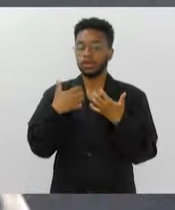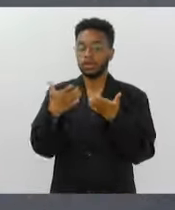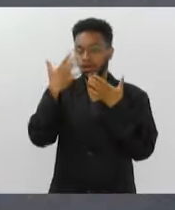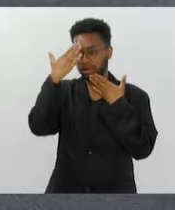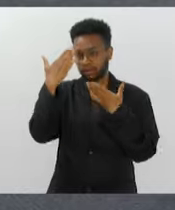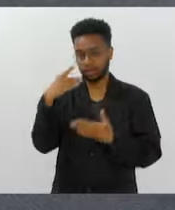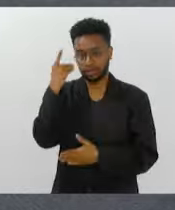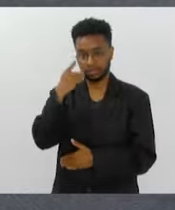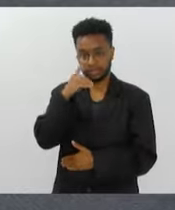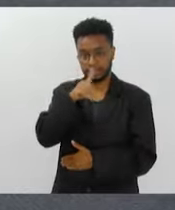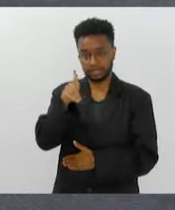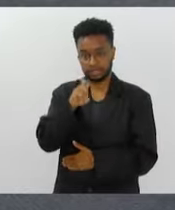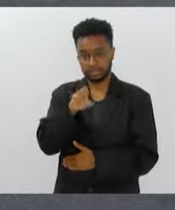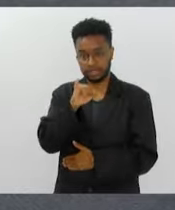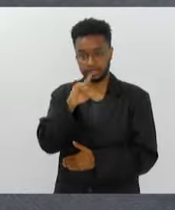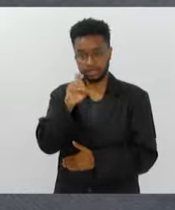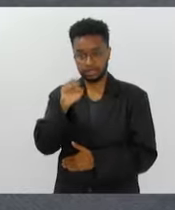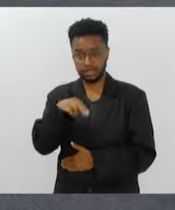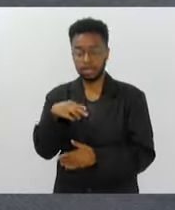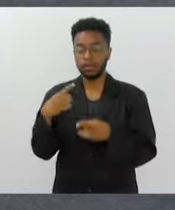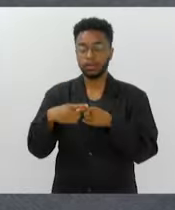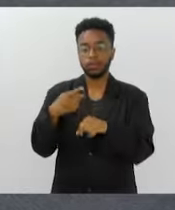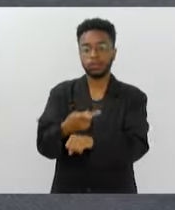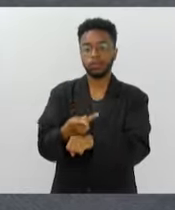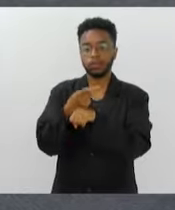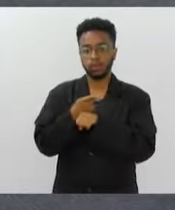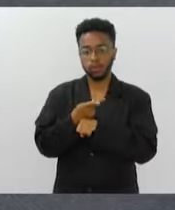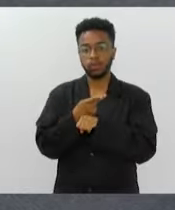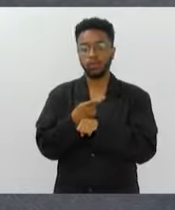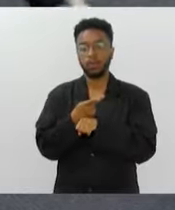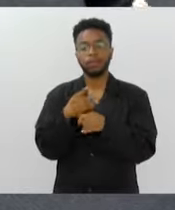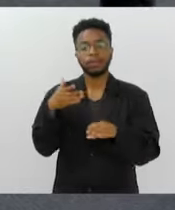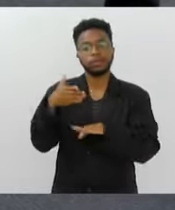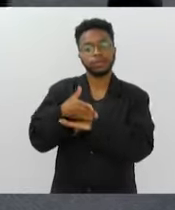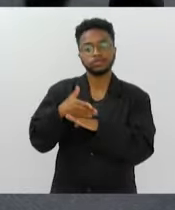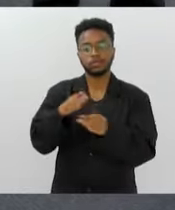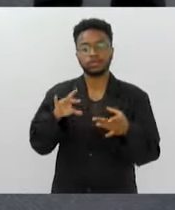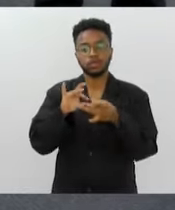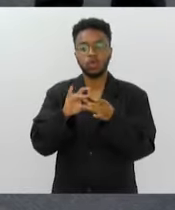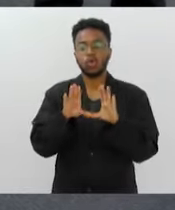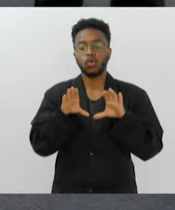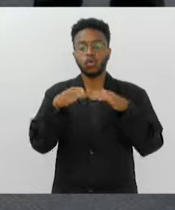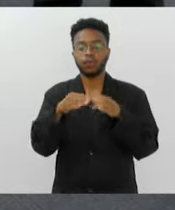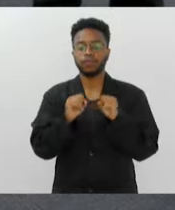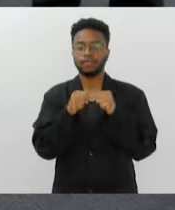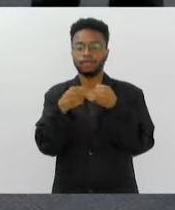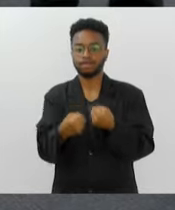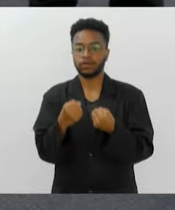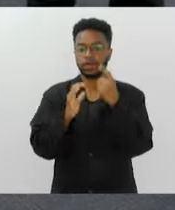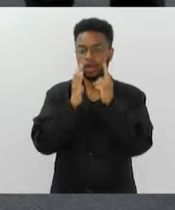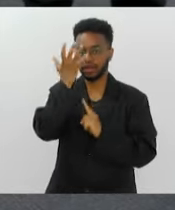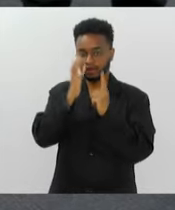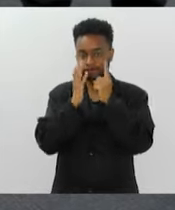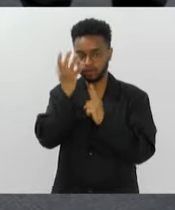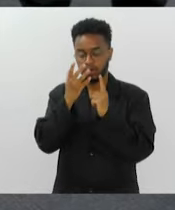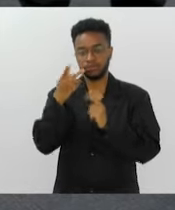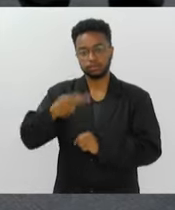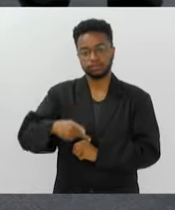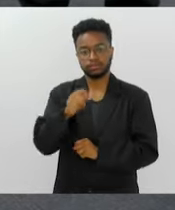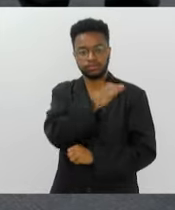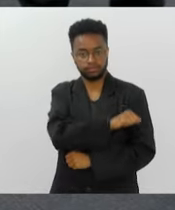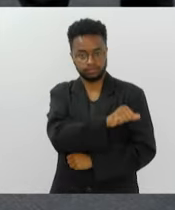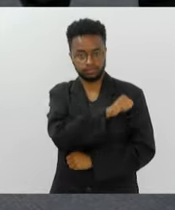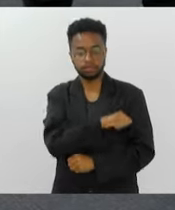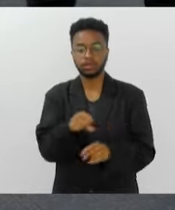zeidan por ter me convidado para fazer parte da frente em defesa do carnaval aqui do Estado do Rio de Janeiro uma